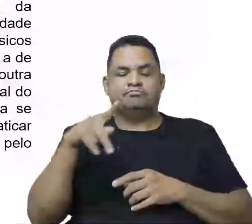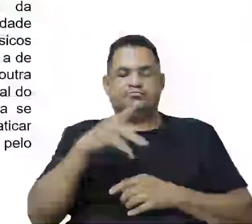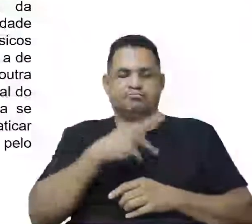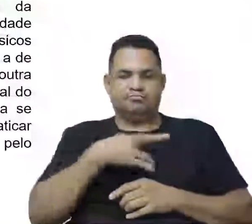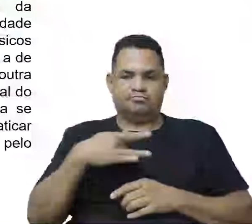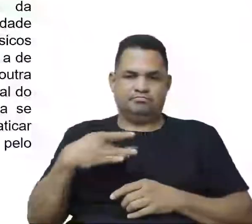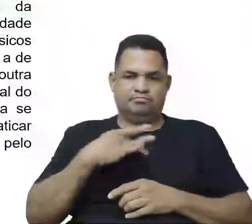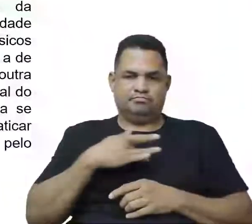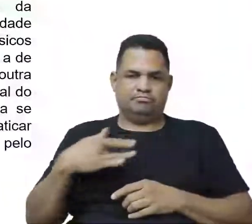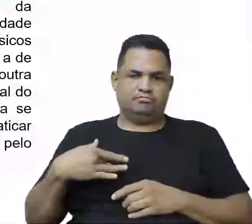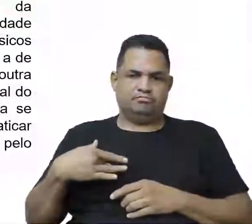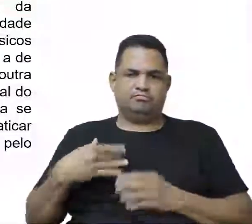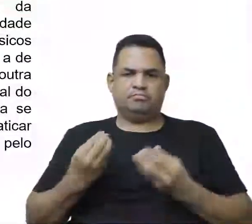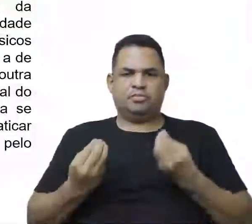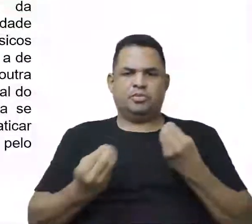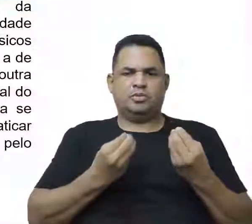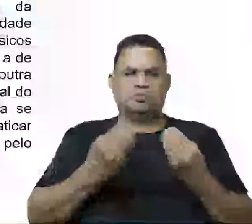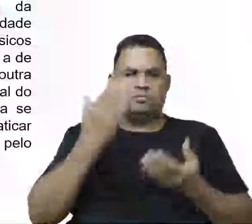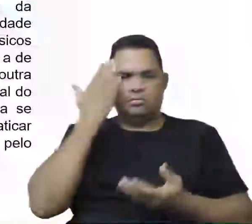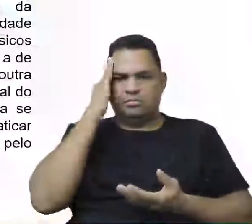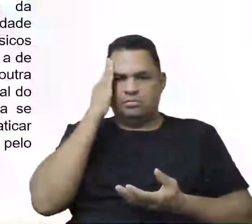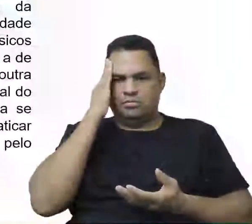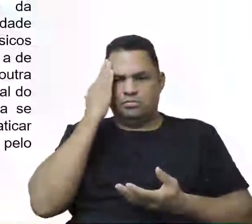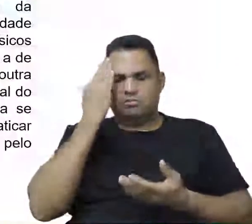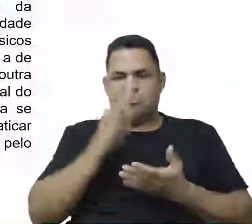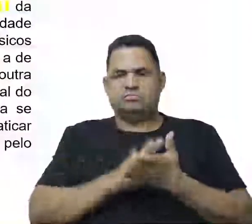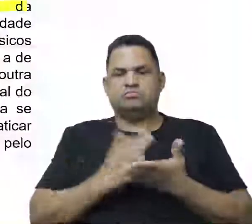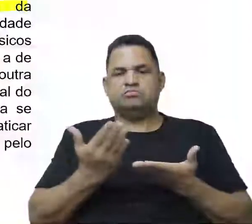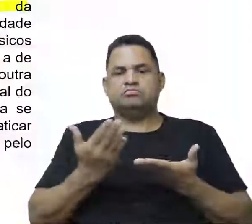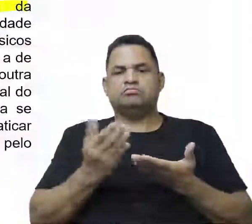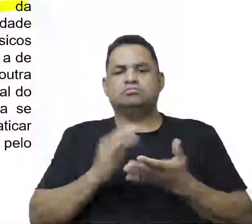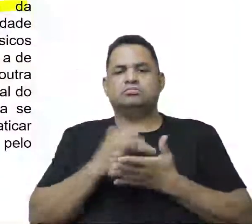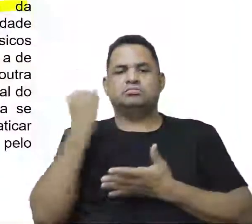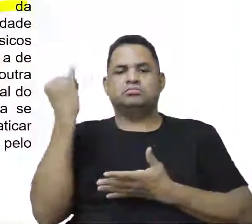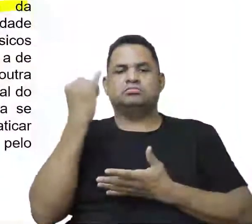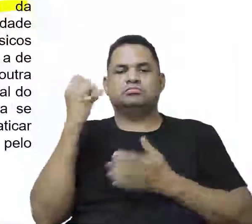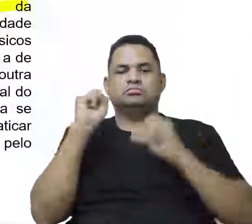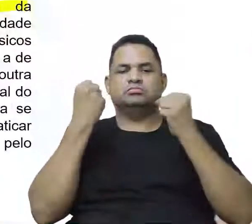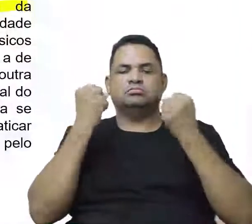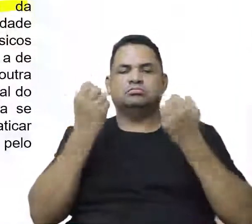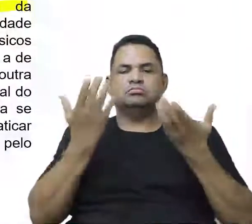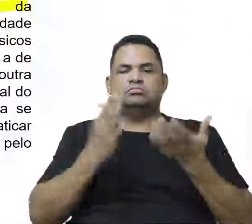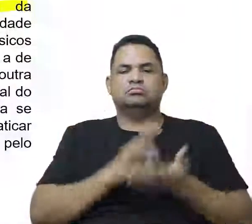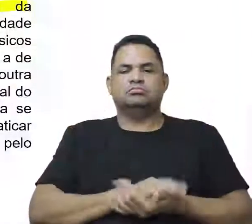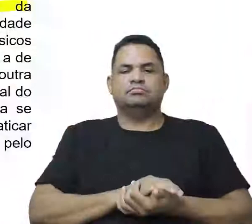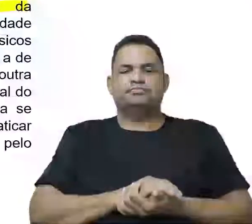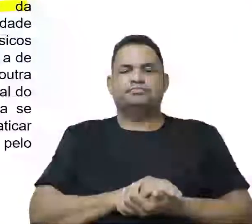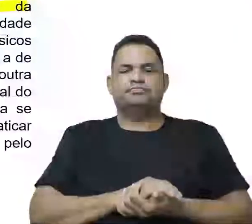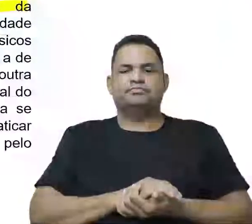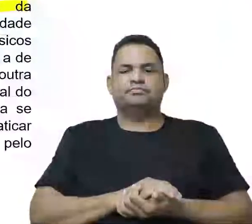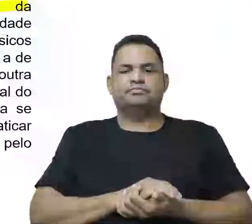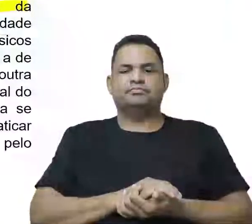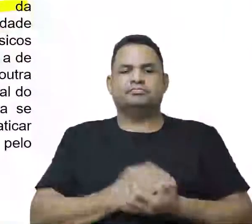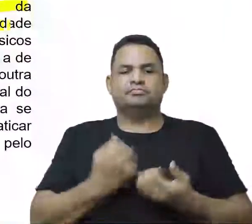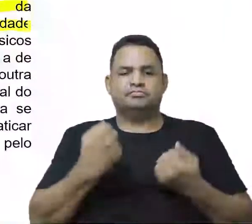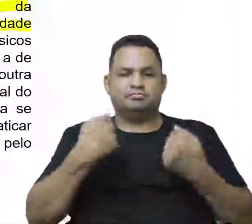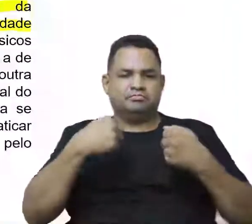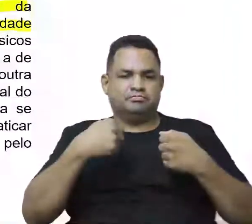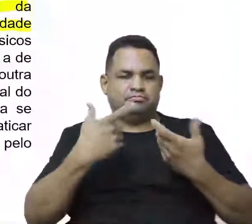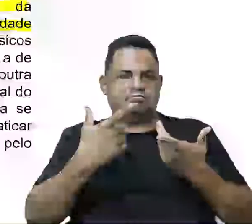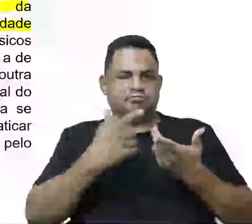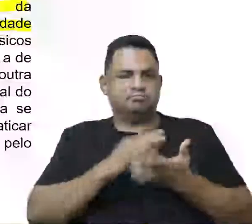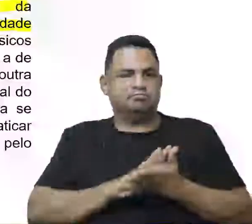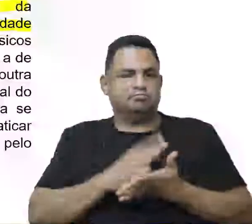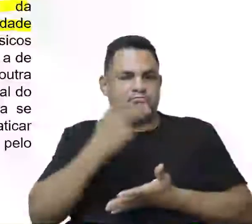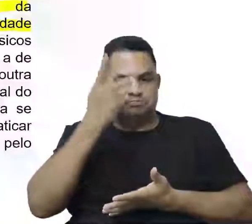saúde? Como ela irá entender a mensagem da importância do exercício físico? A probabilidade